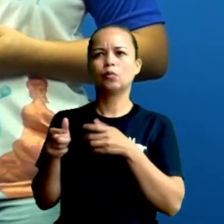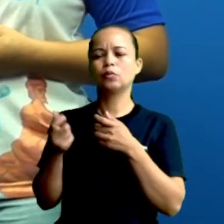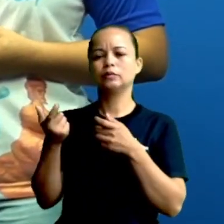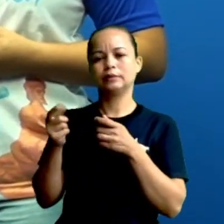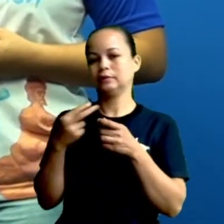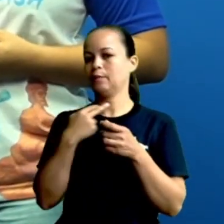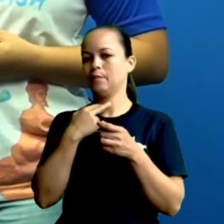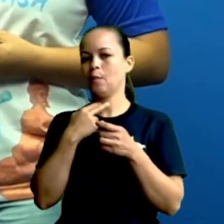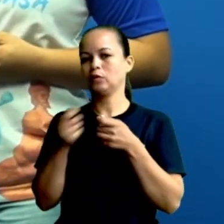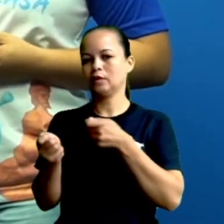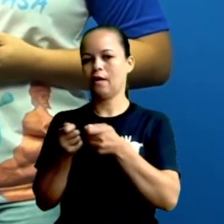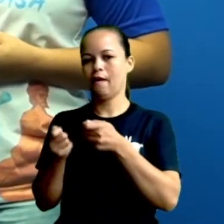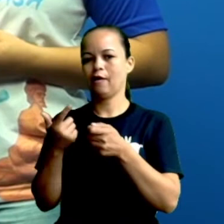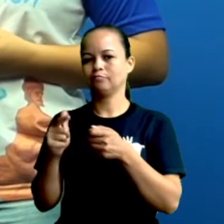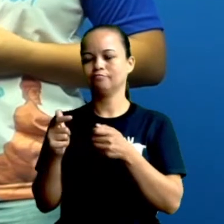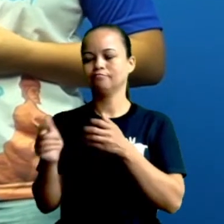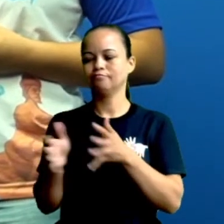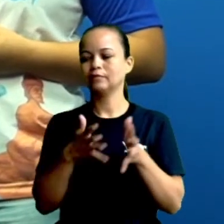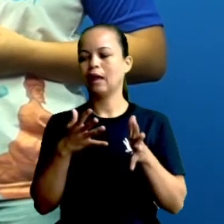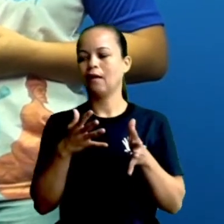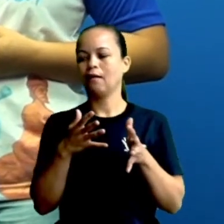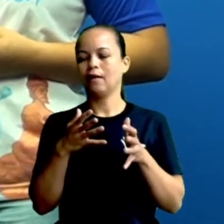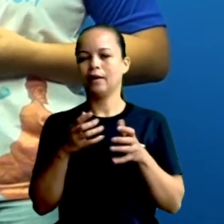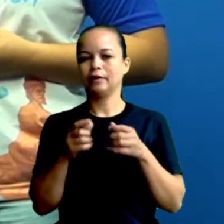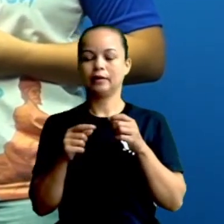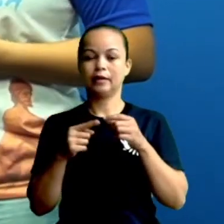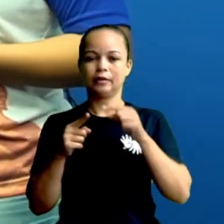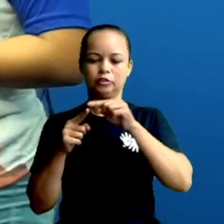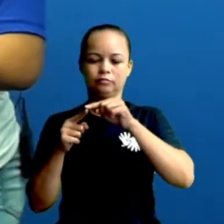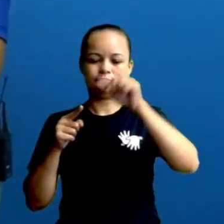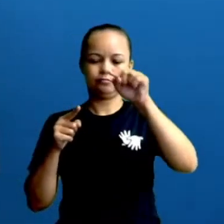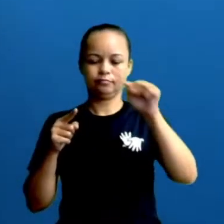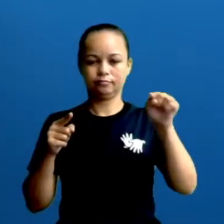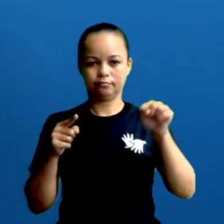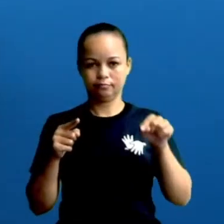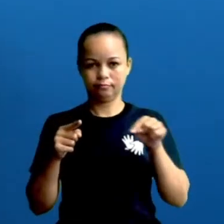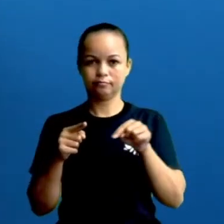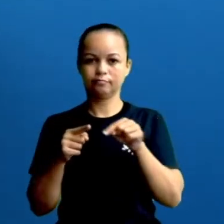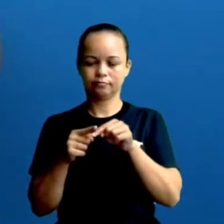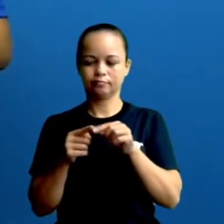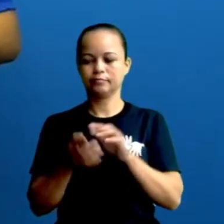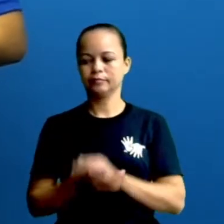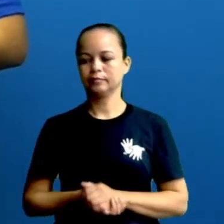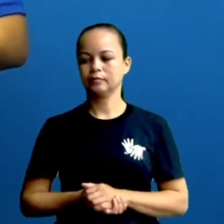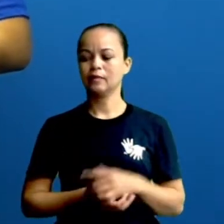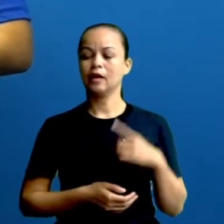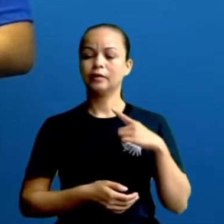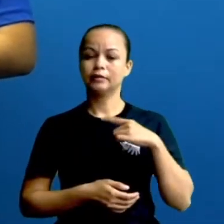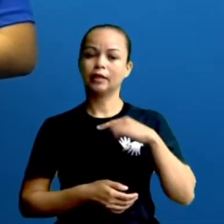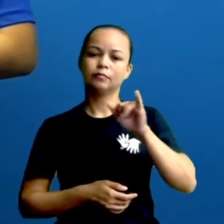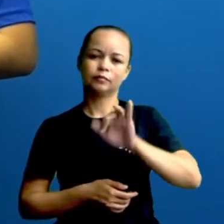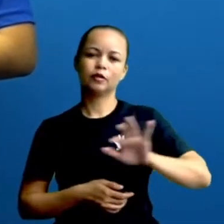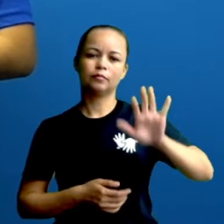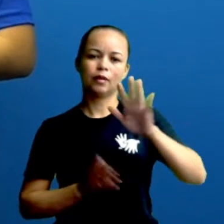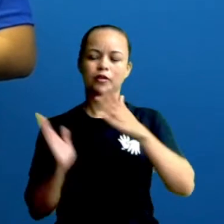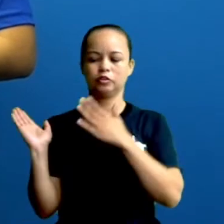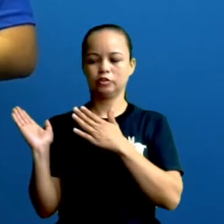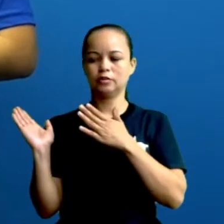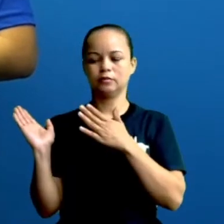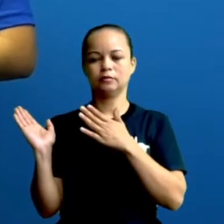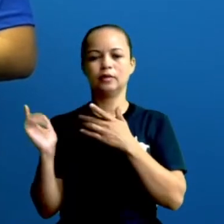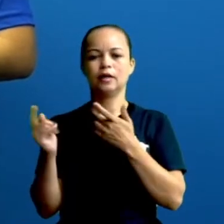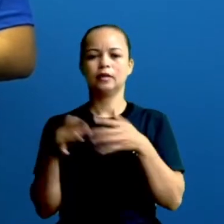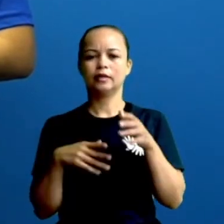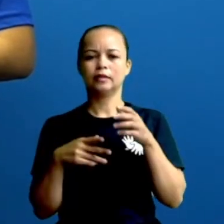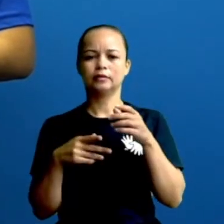não regulares, que é a questão da medida dos lados. Nós temos aqui uma figura regular, mas como é o